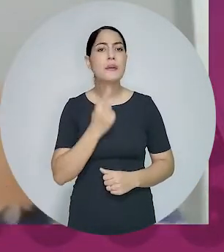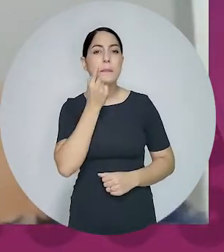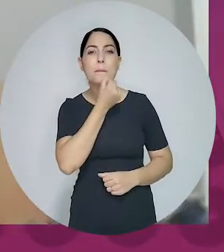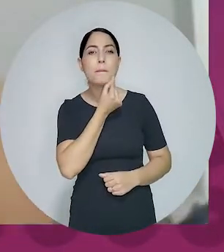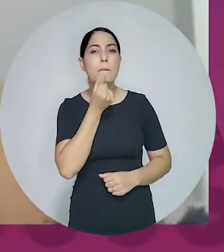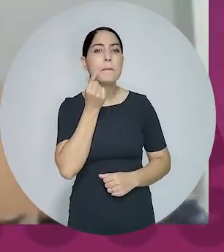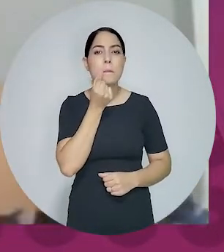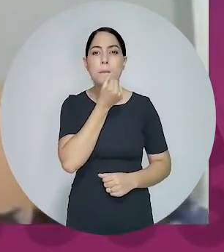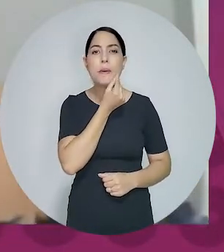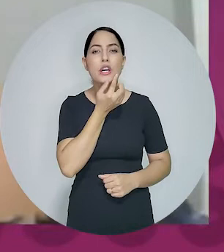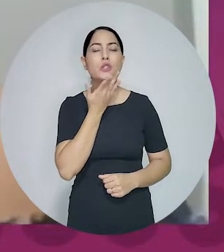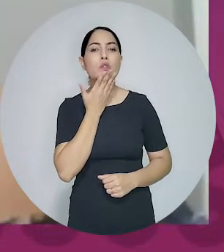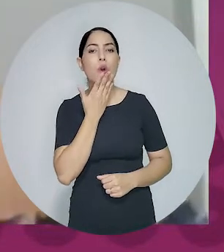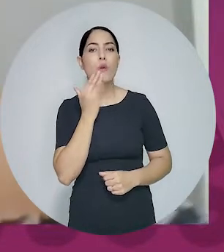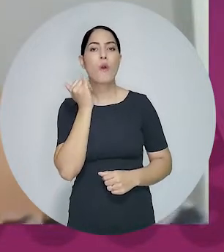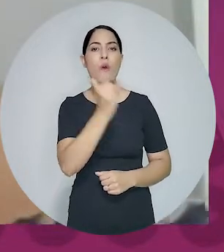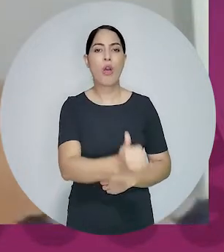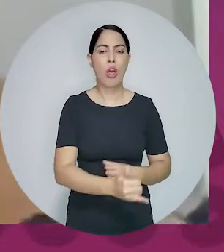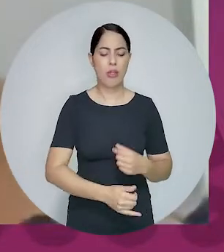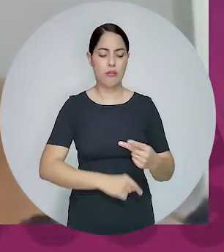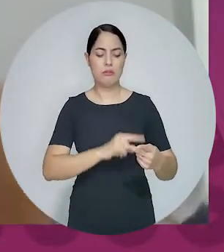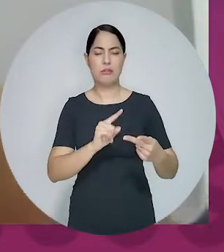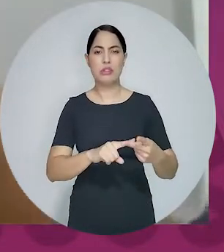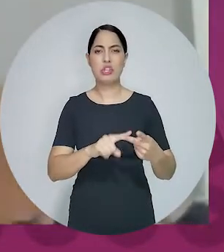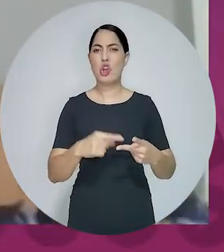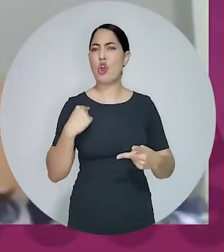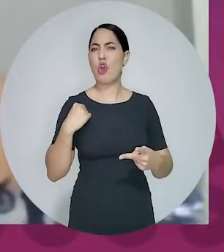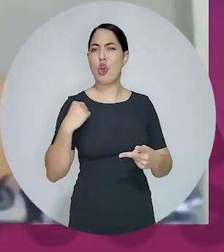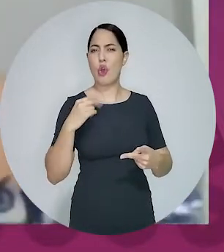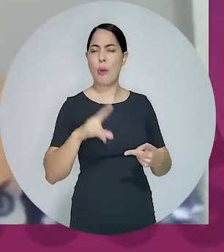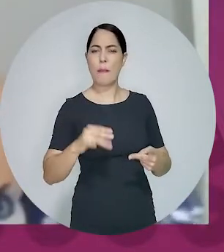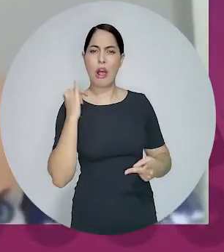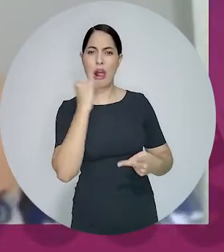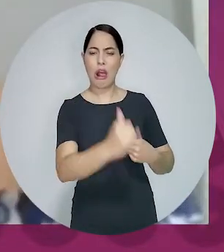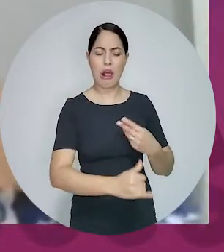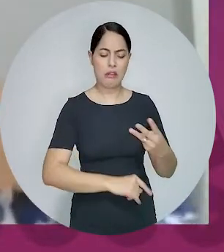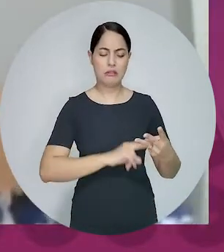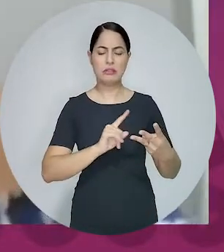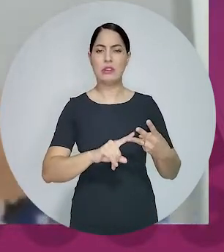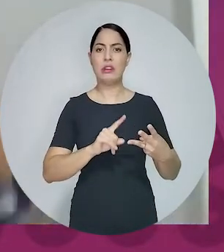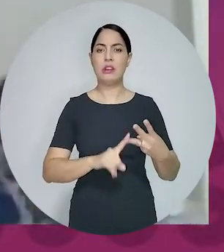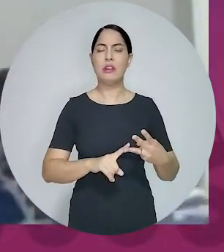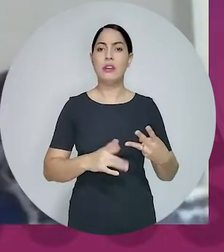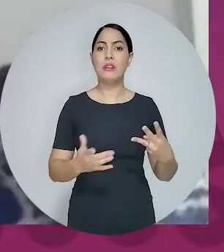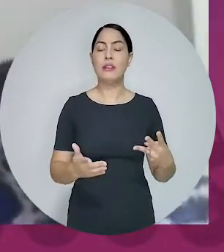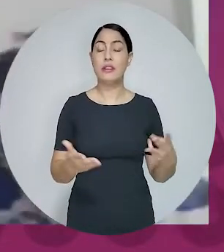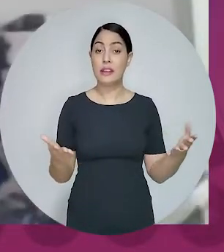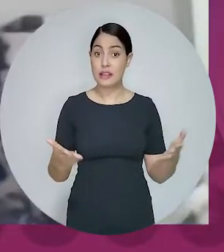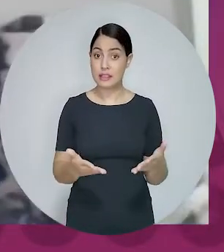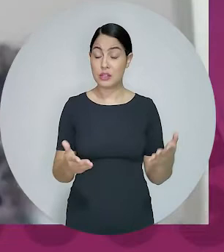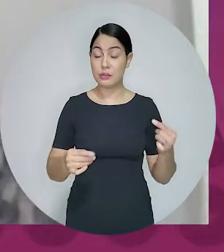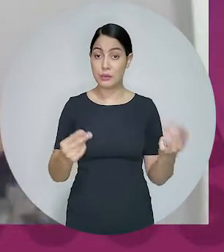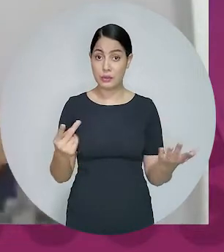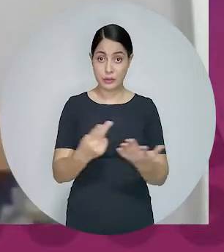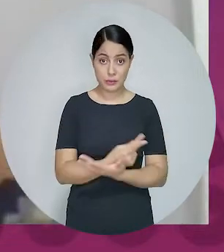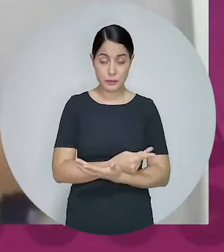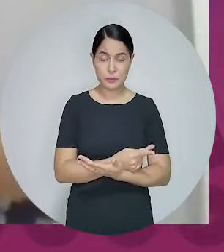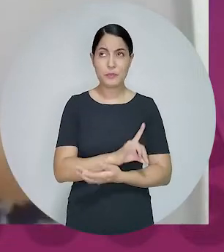Fala-se da cor do batom das mulheres, fala-se da roupa que elas estão utilizando e, recentemente,